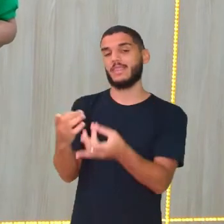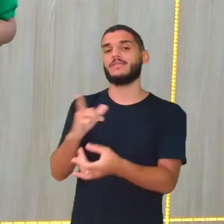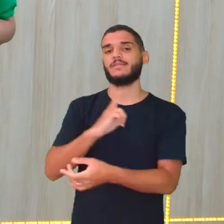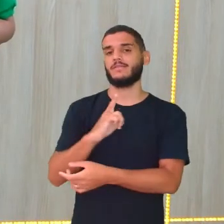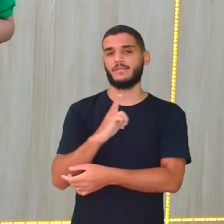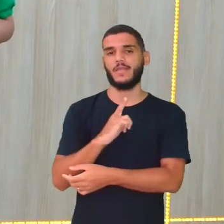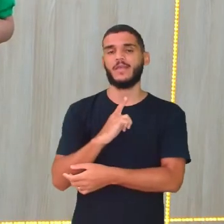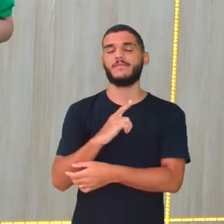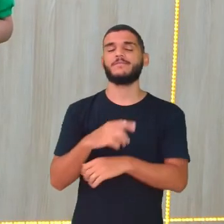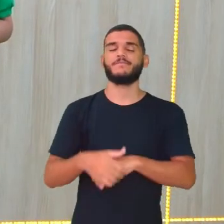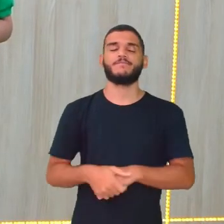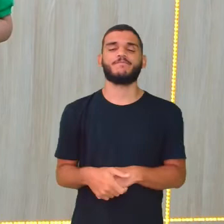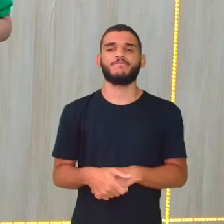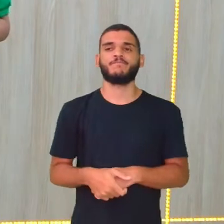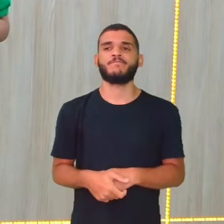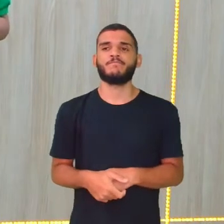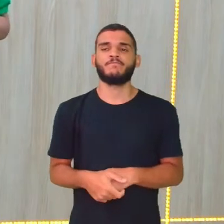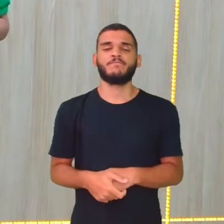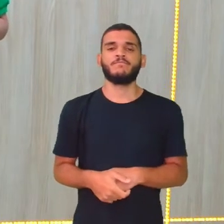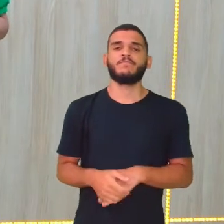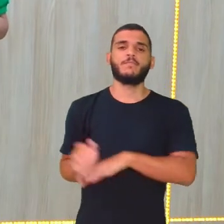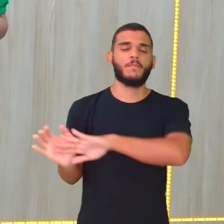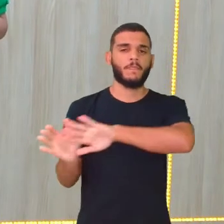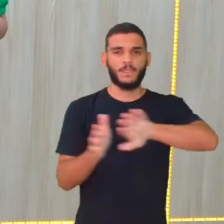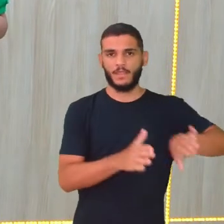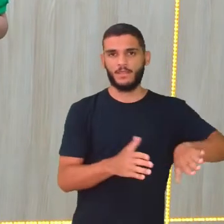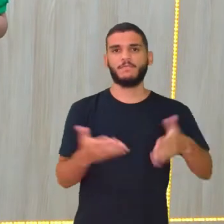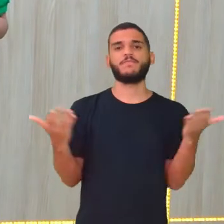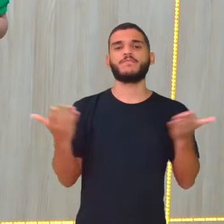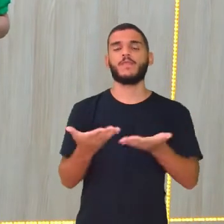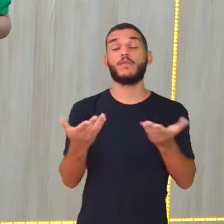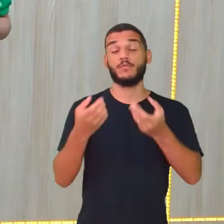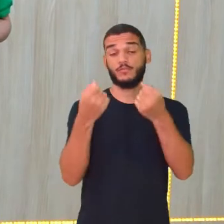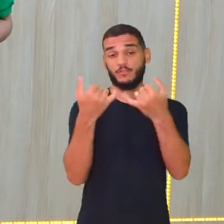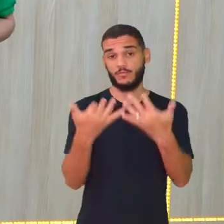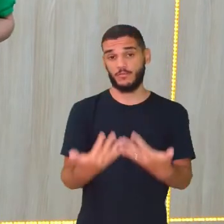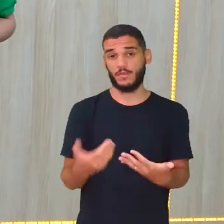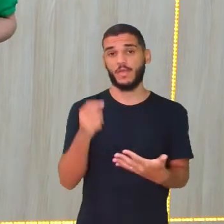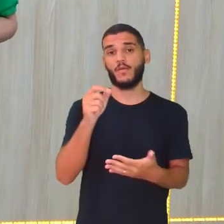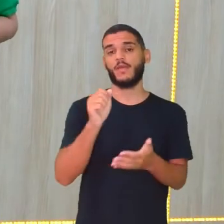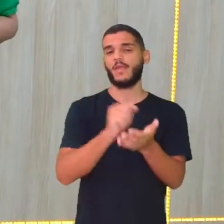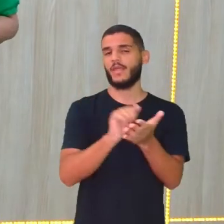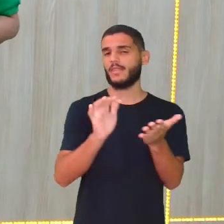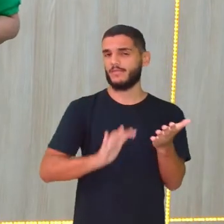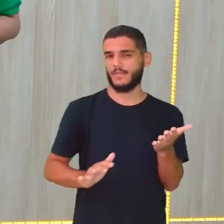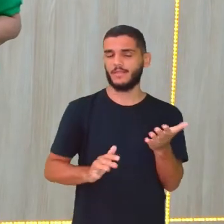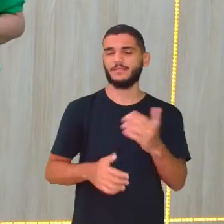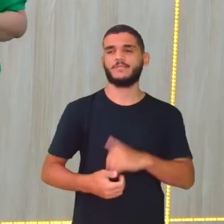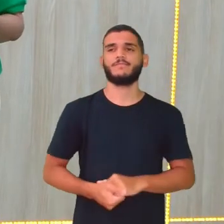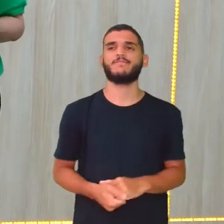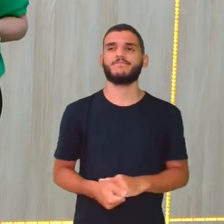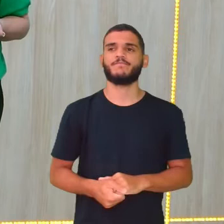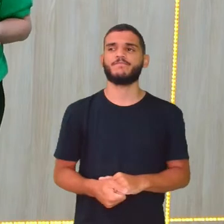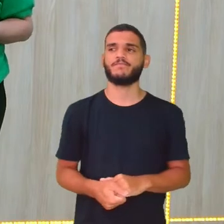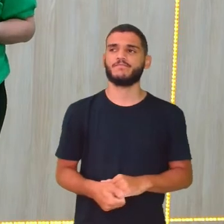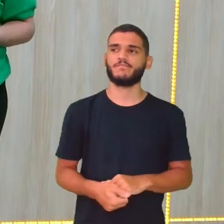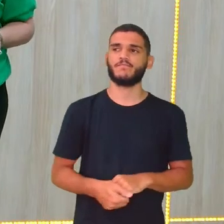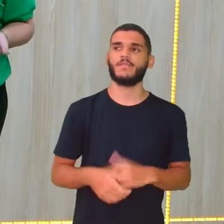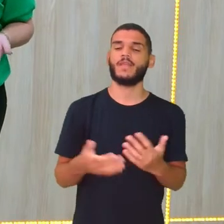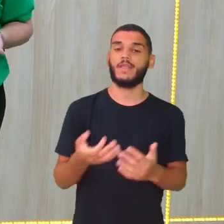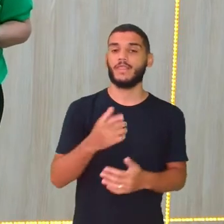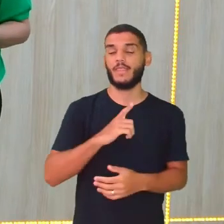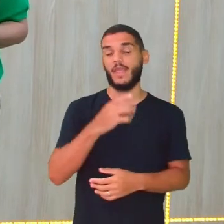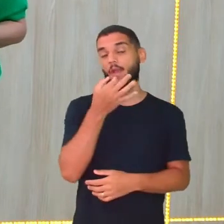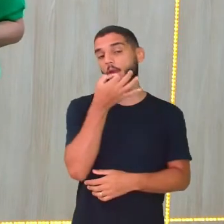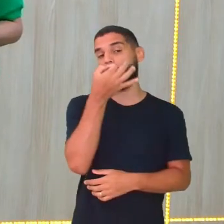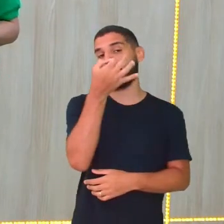dessas características. Então, hoje vamos falar um pouco sobre atividades. Vamos dar sugestões